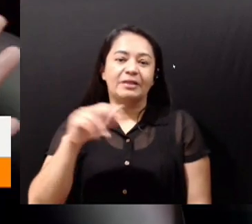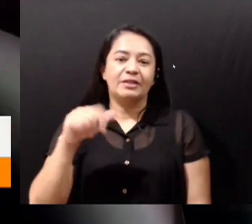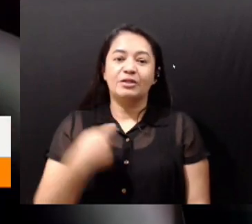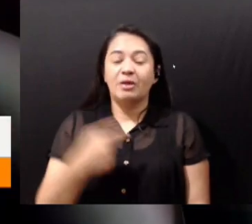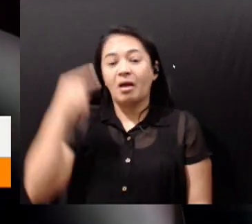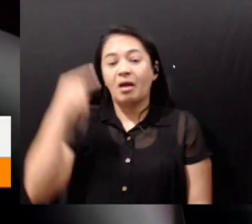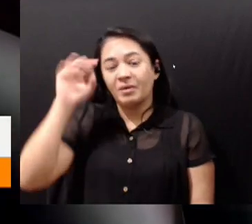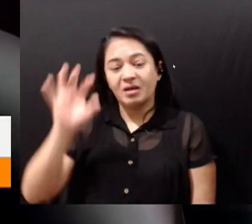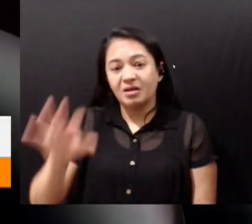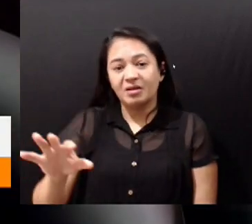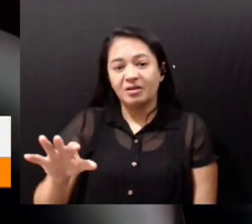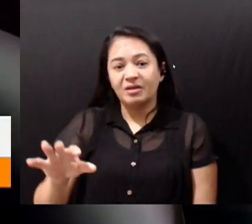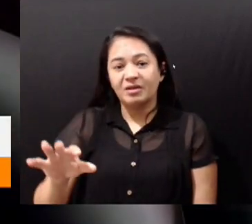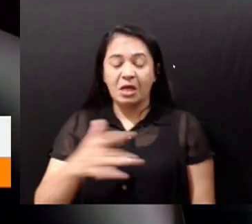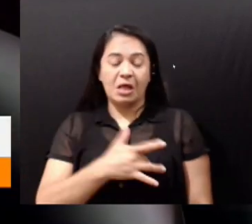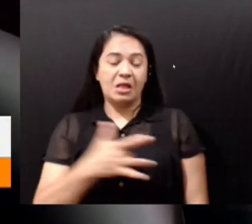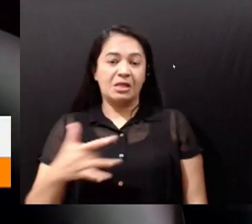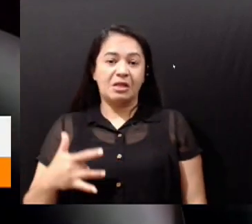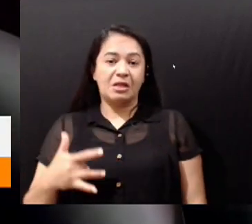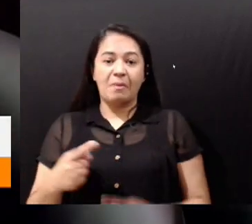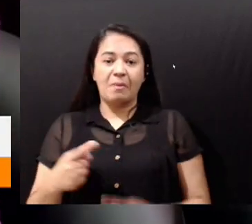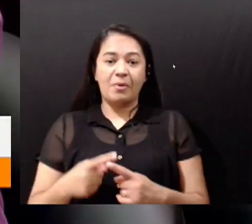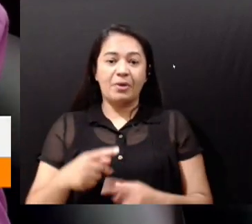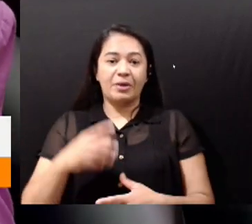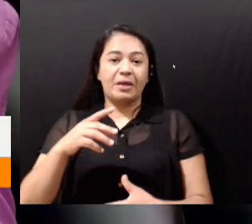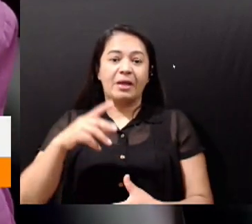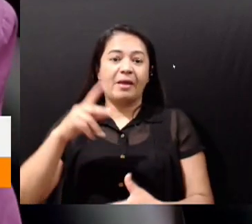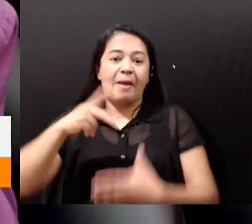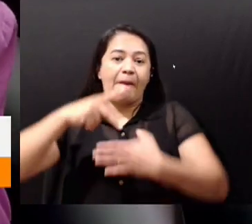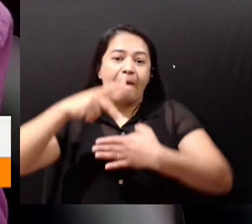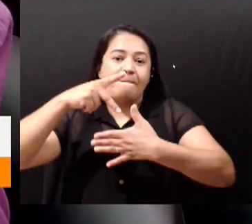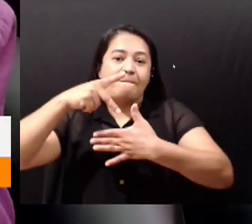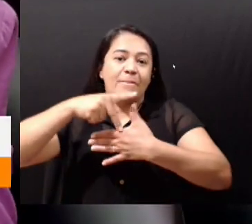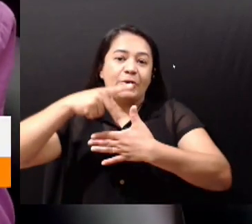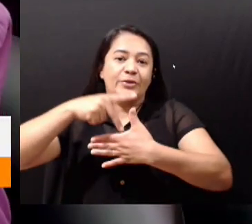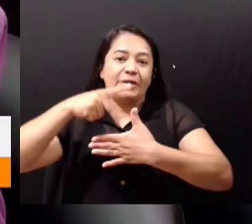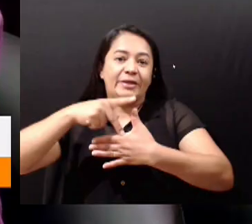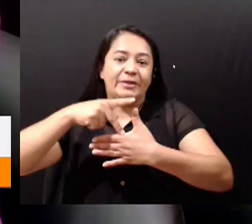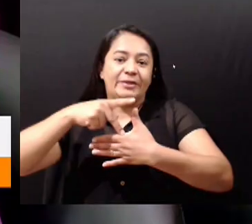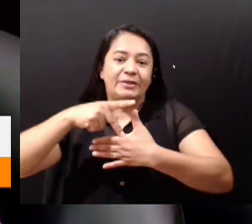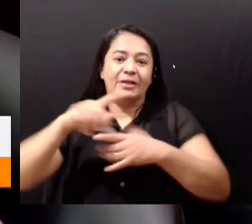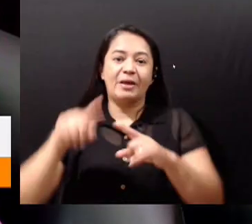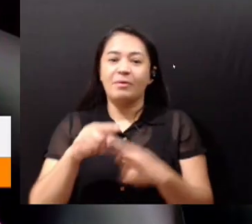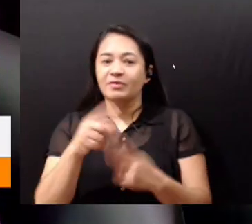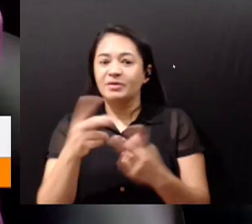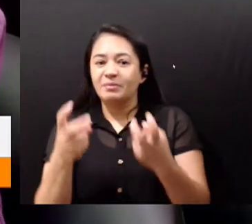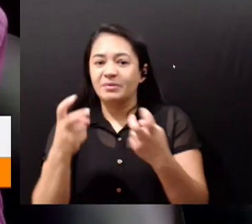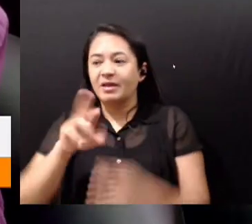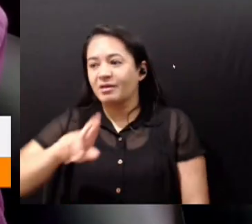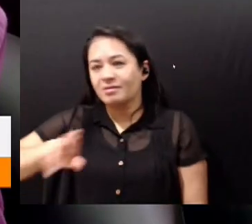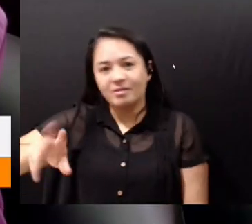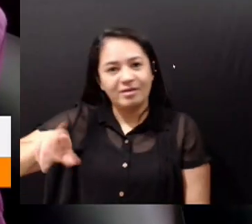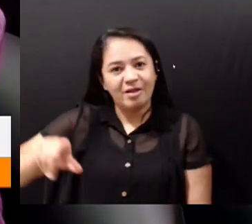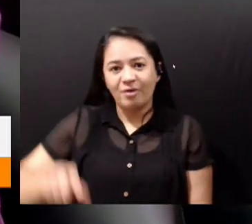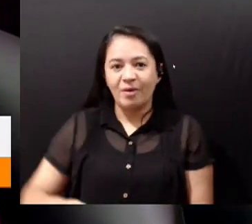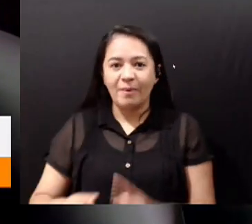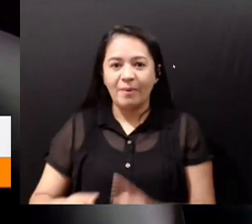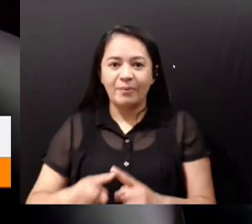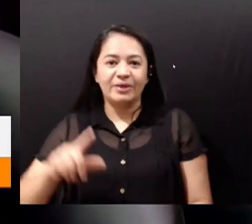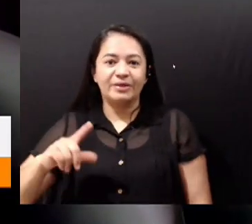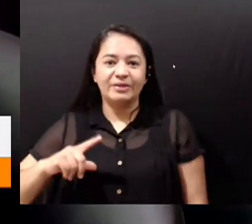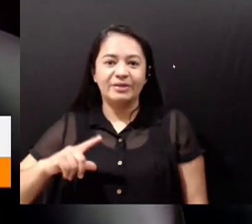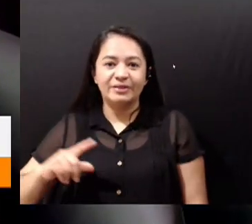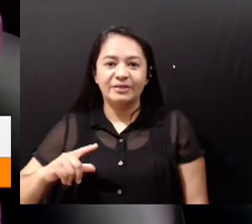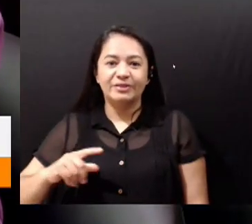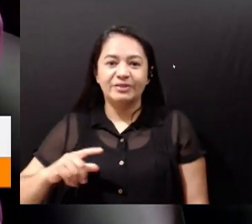super saudável porque é proteína. Isso. E aí você vê que não é tão saudável assim, porque às vezes tem um alto teor de sódio,